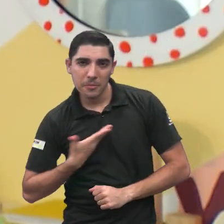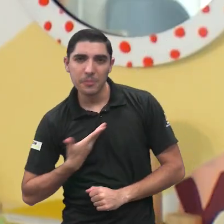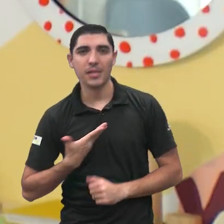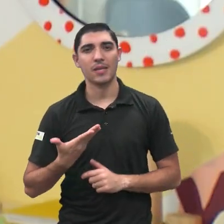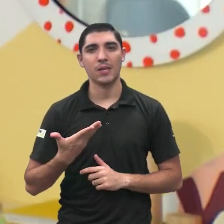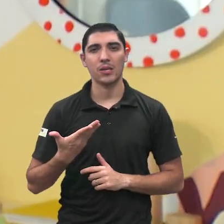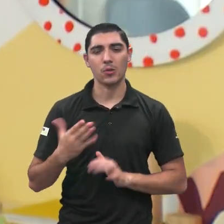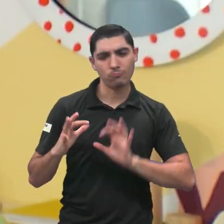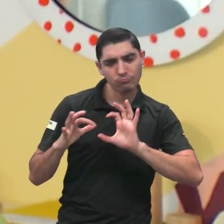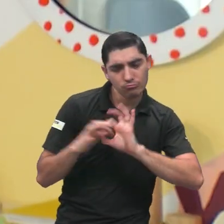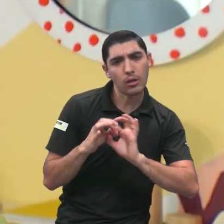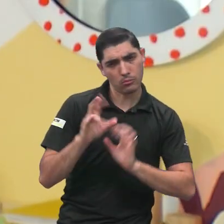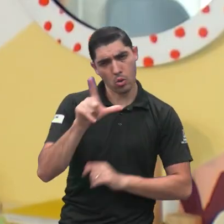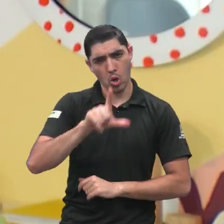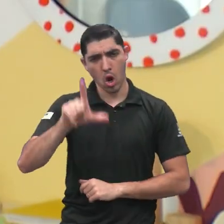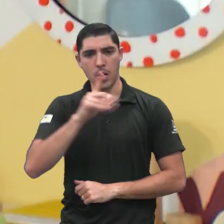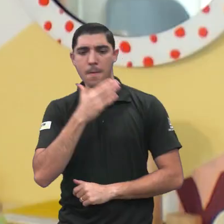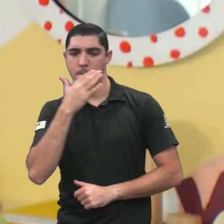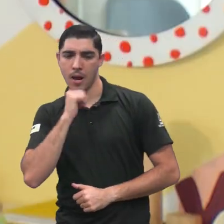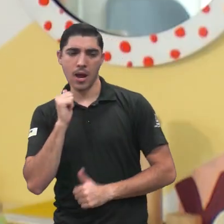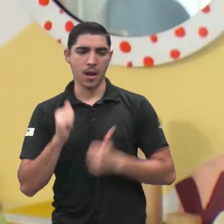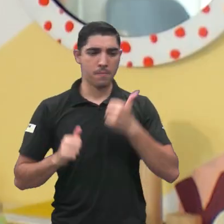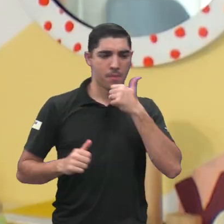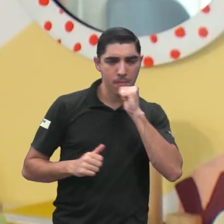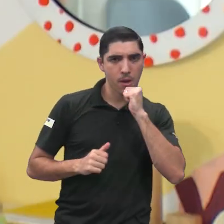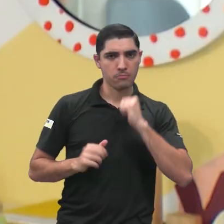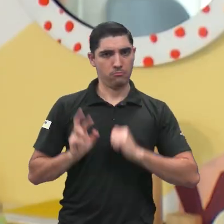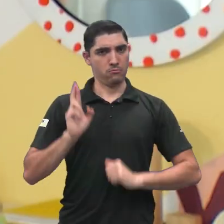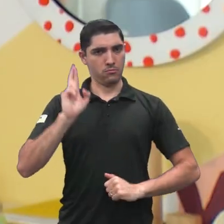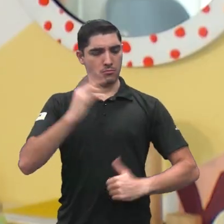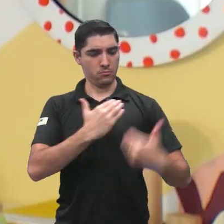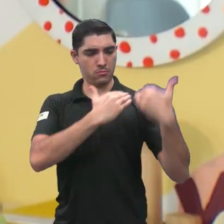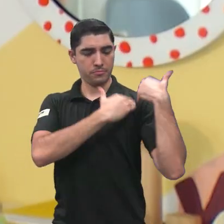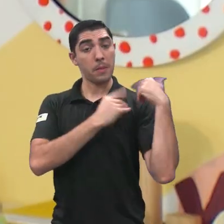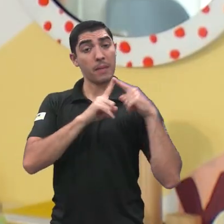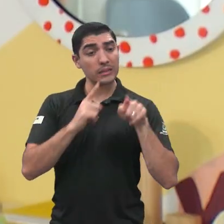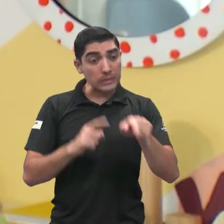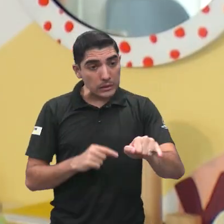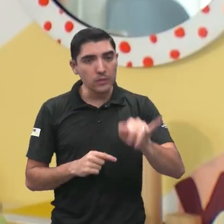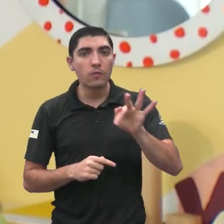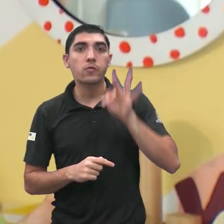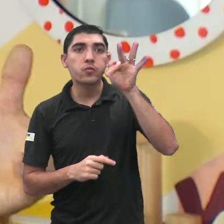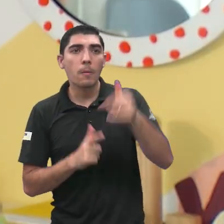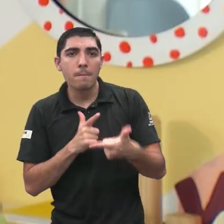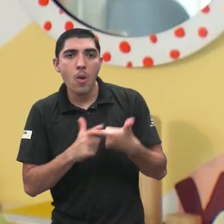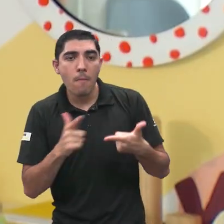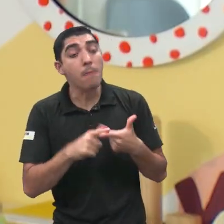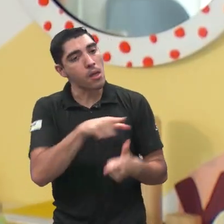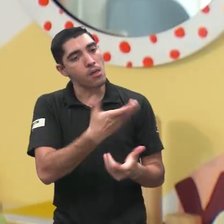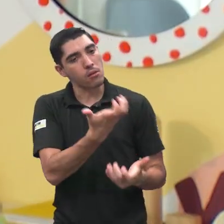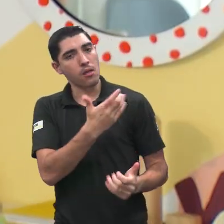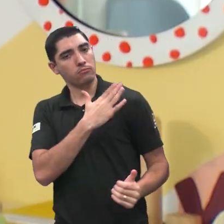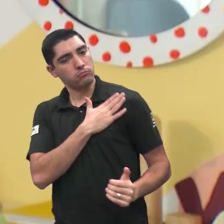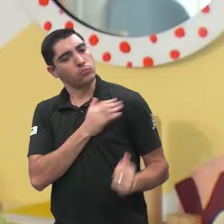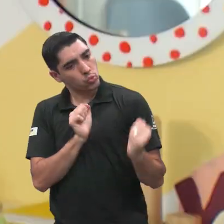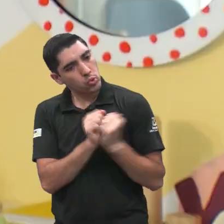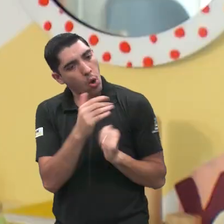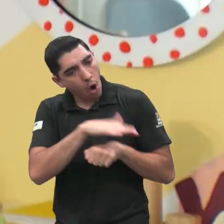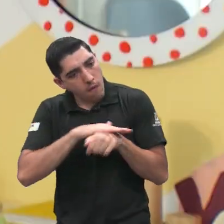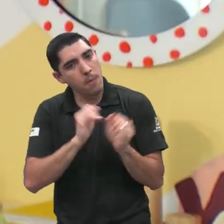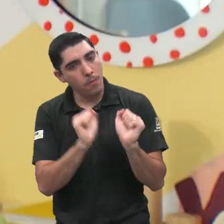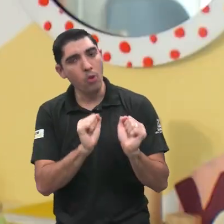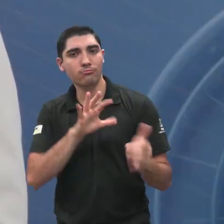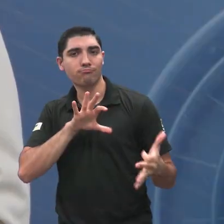mais do que, lógico, pai e mãe, a gente tem toda a responsabilidade de pai e mãe, mas eu quero que quando ele tem um problema lá para frente, que ele venha conversar comigo, sabe? Que tenha